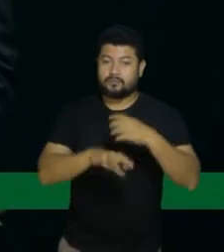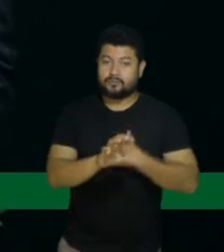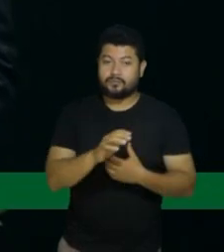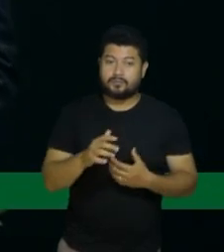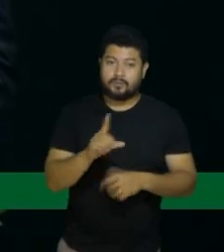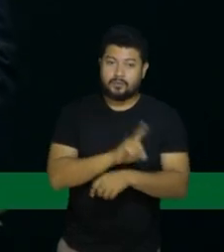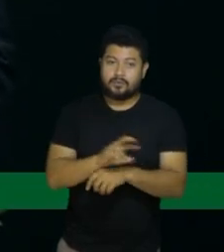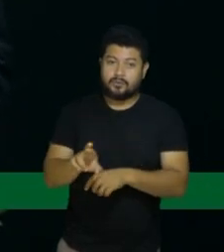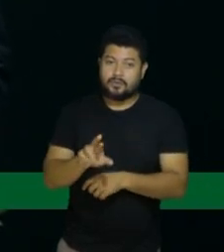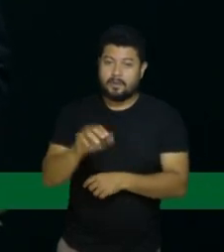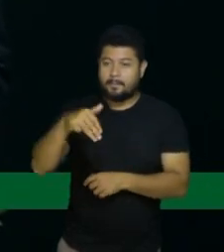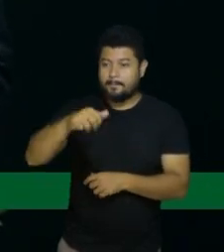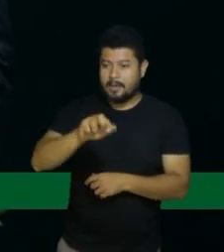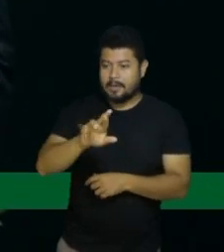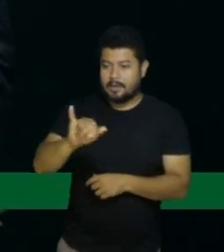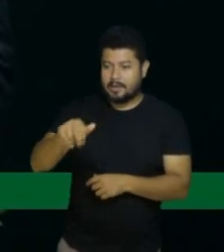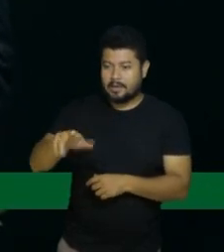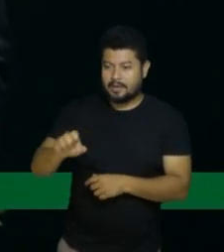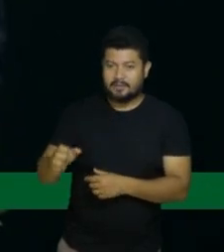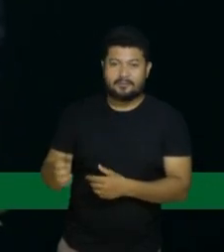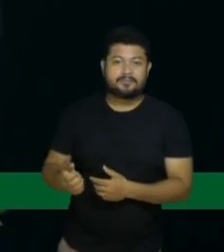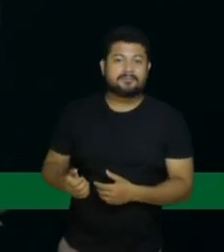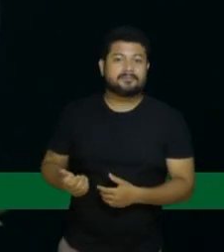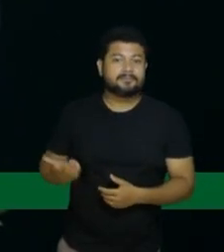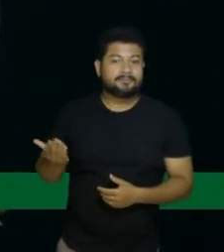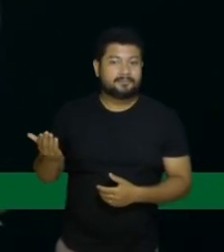você a representao bem nesse